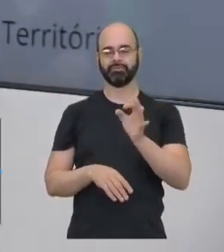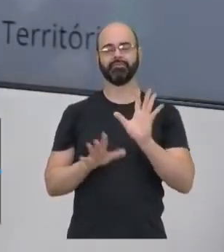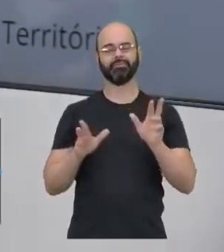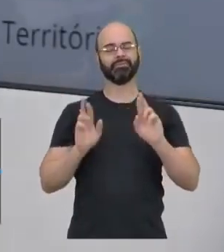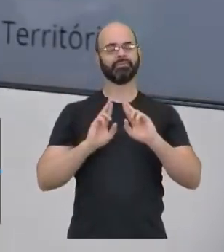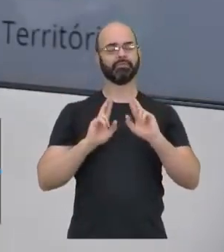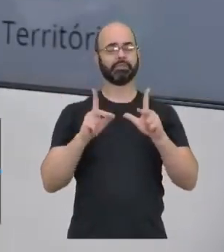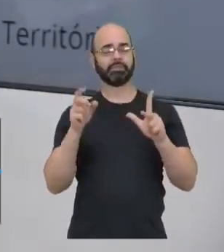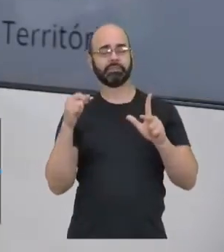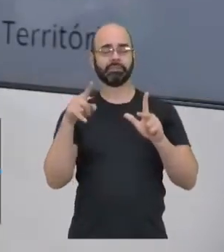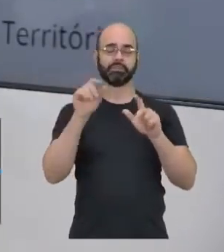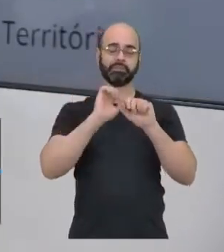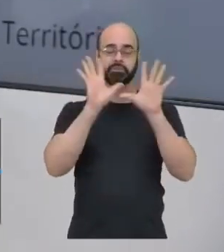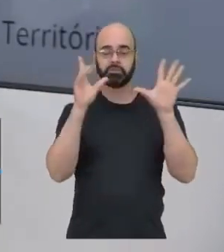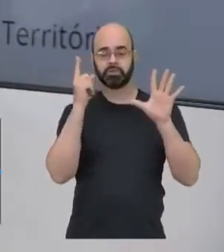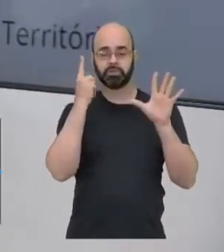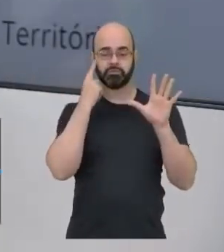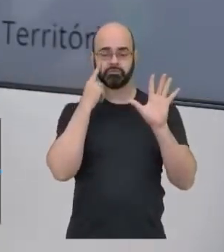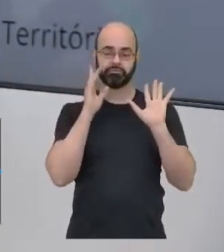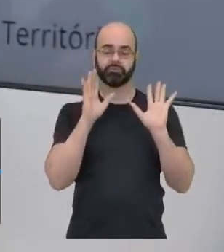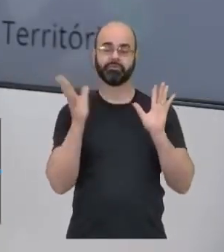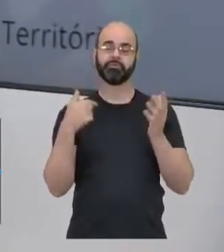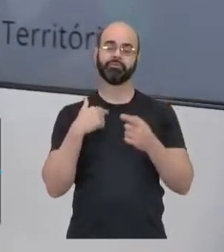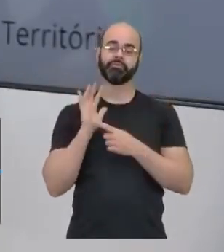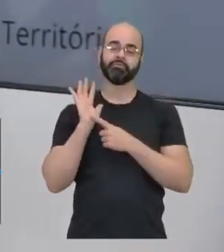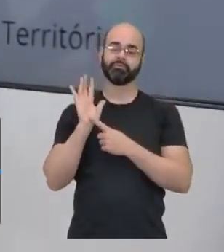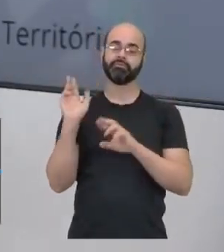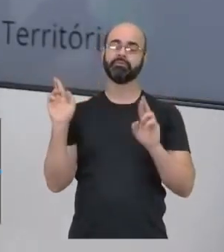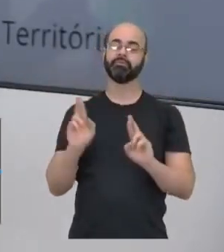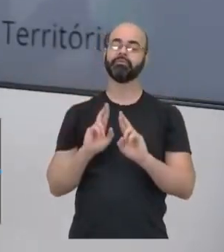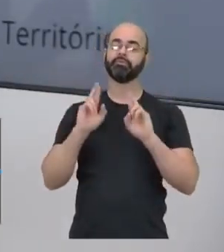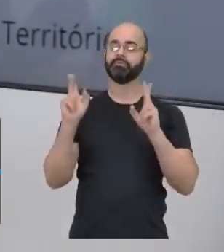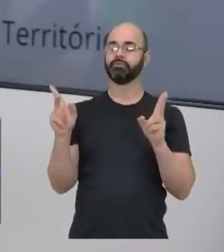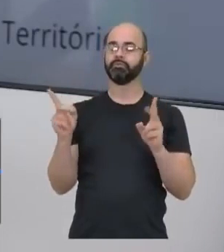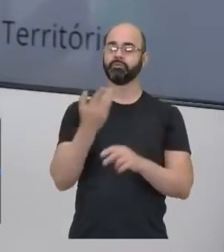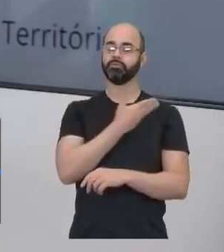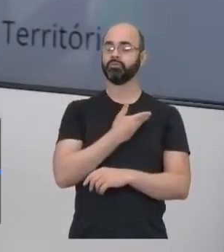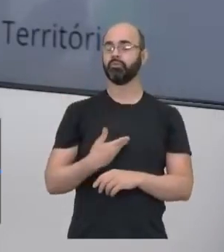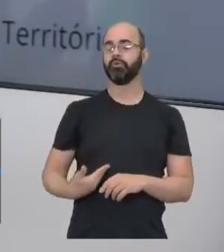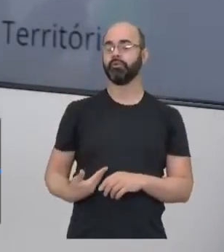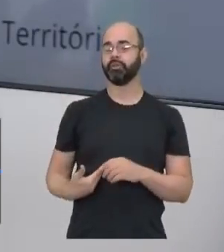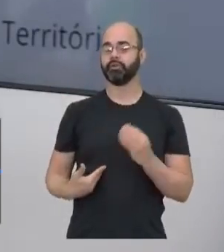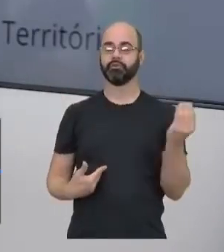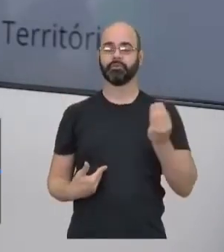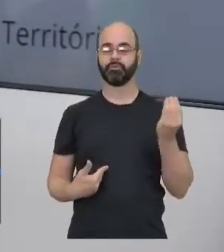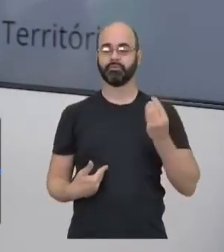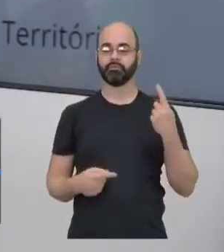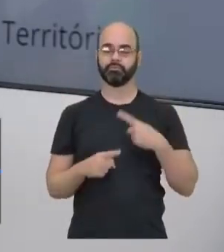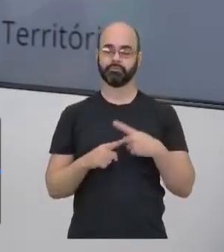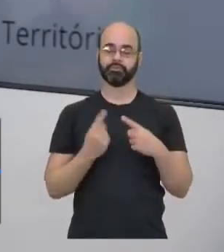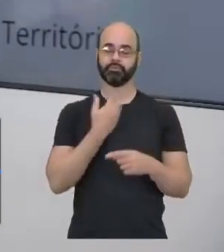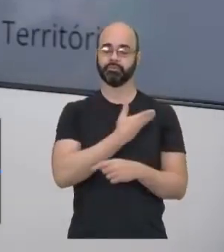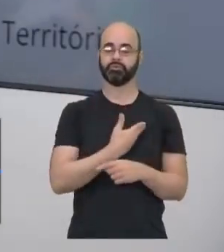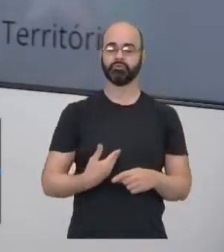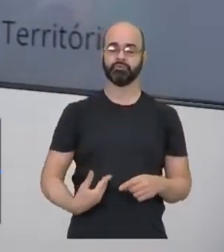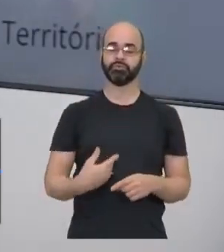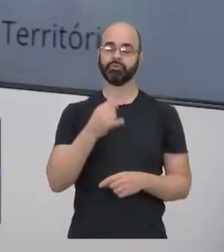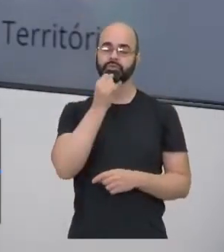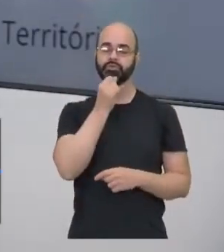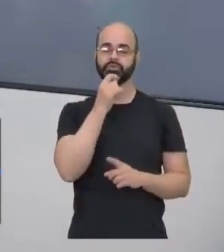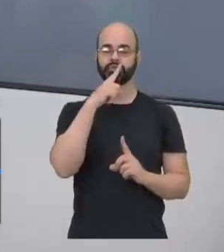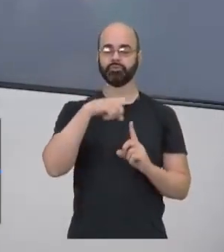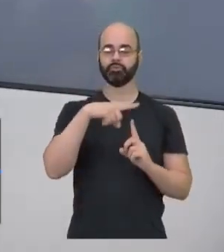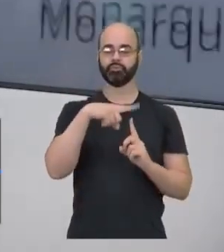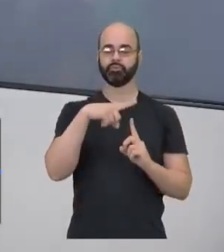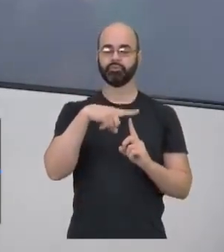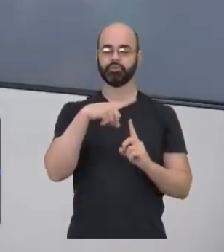diferença, se ficou claro aqui o Estado, eu vou mostrar a diferença então de governo, porque tem tipos de governo diferentes, né?